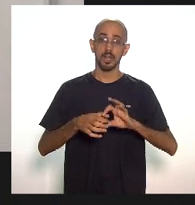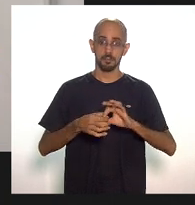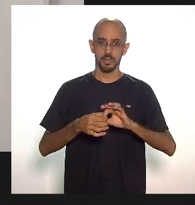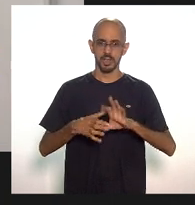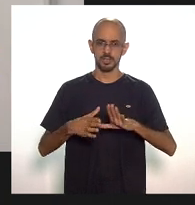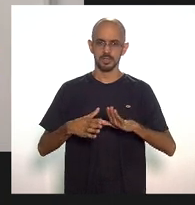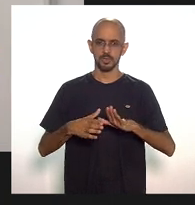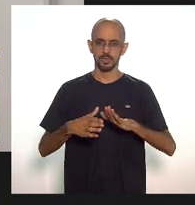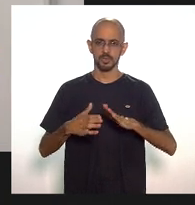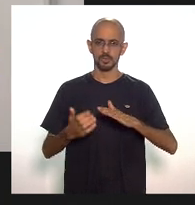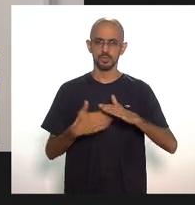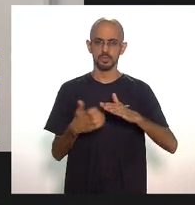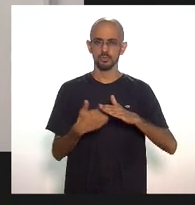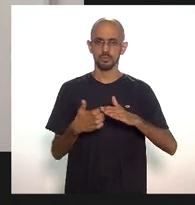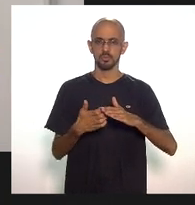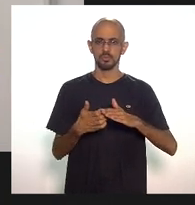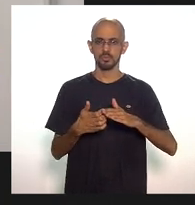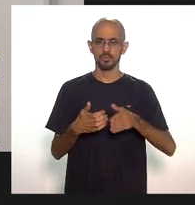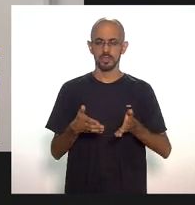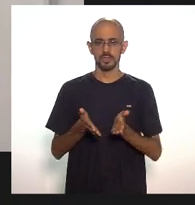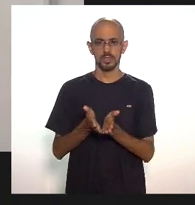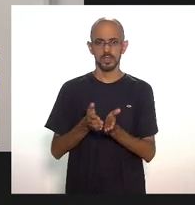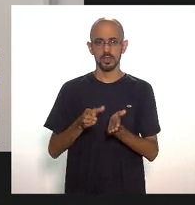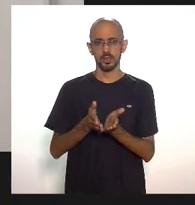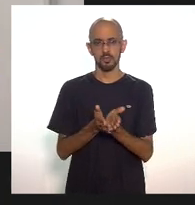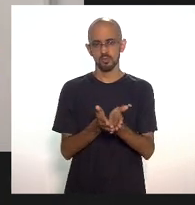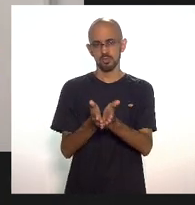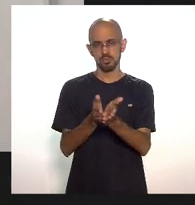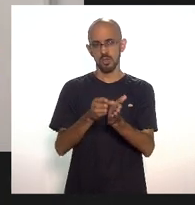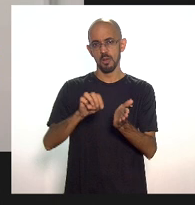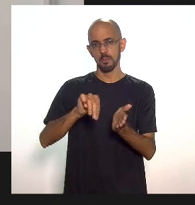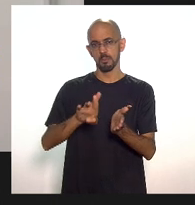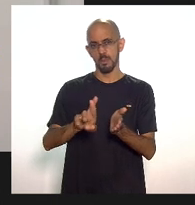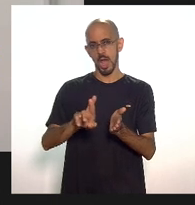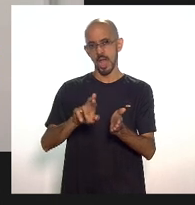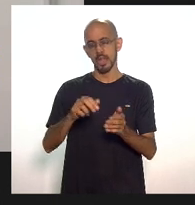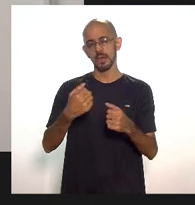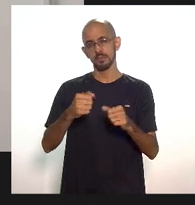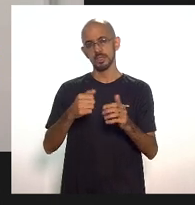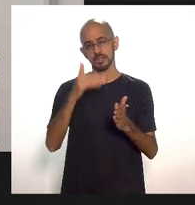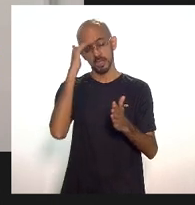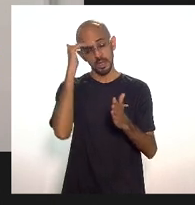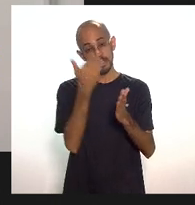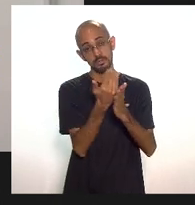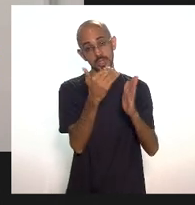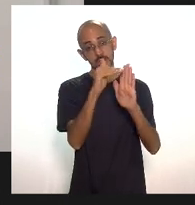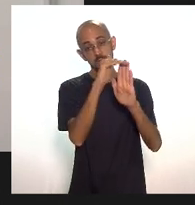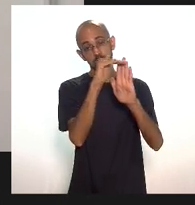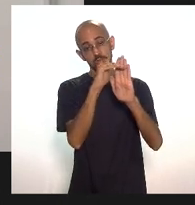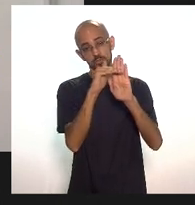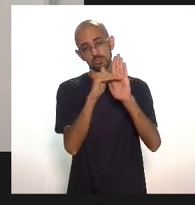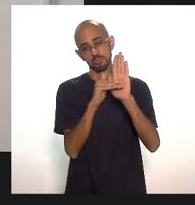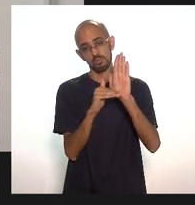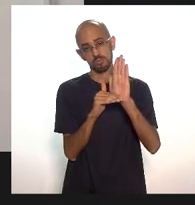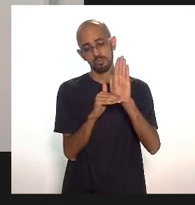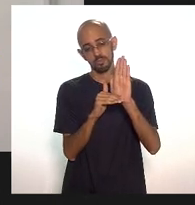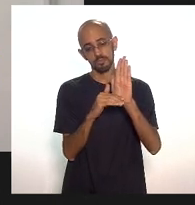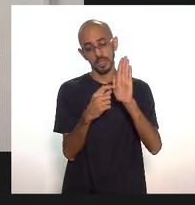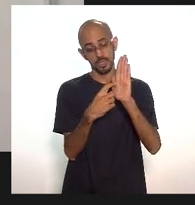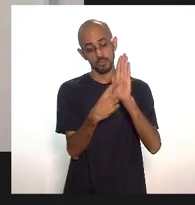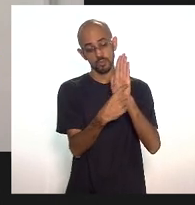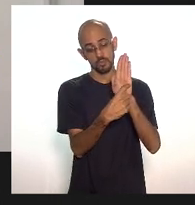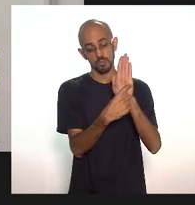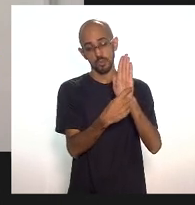para fins de habilitação no BR do Mar, a empresa interessada deverá cumprir os seguintes requisitos. E esse inciso primeiro, ele,